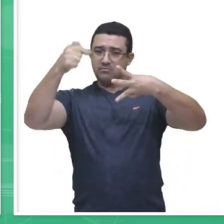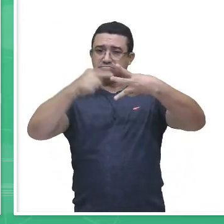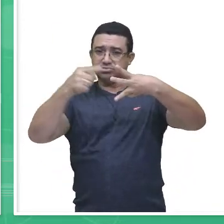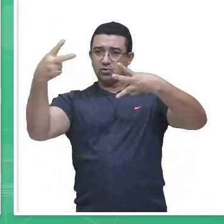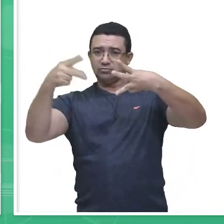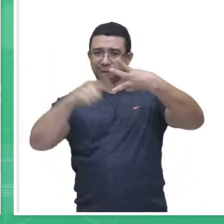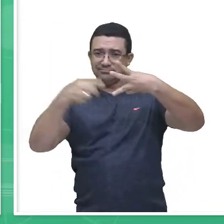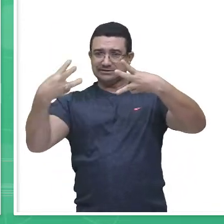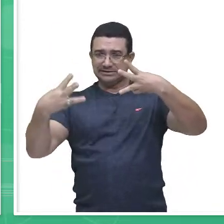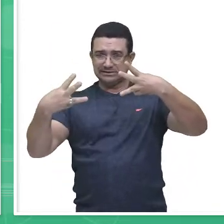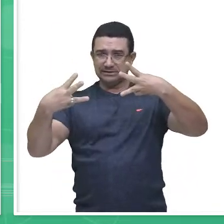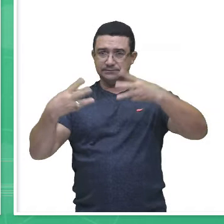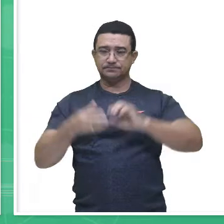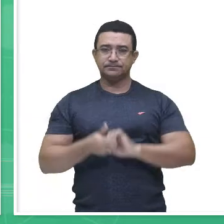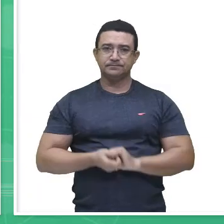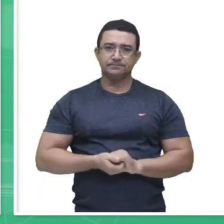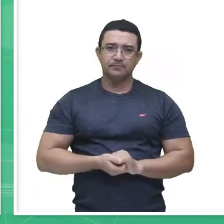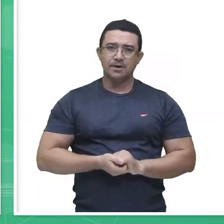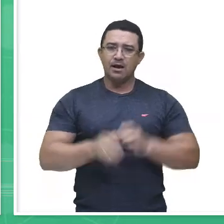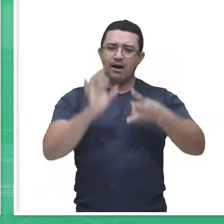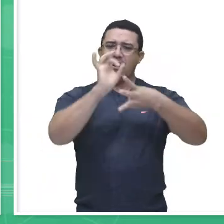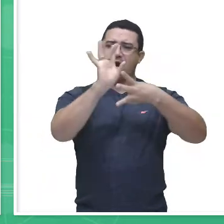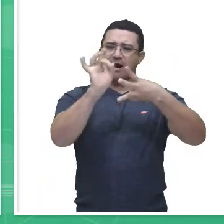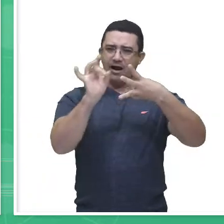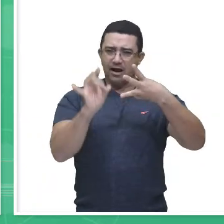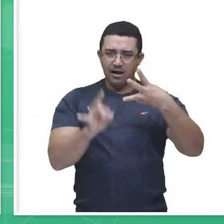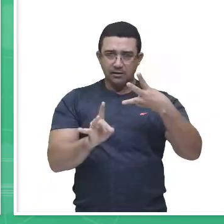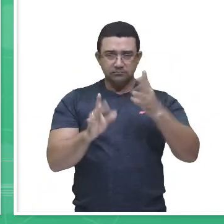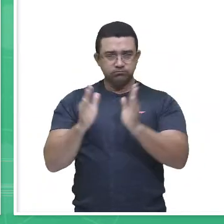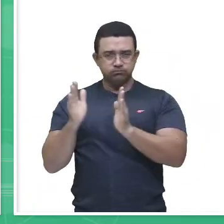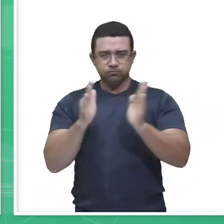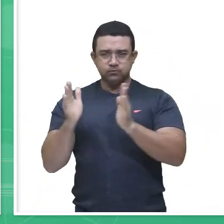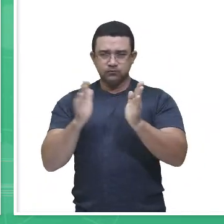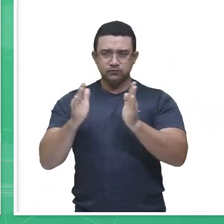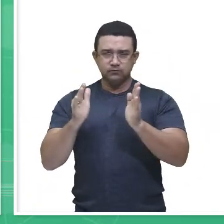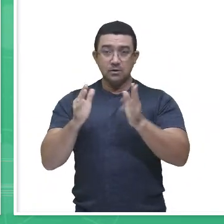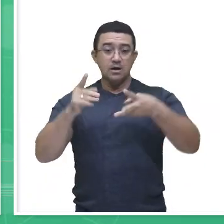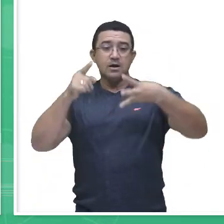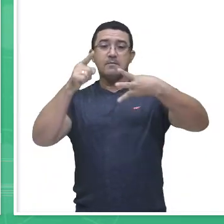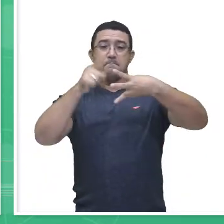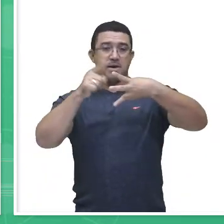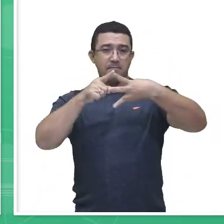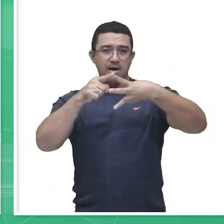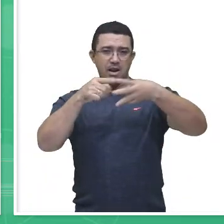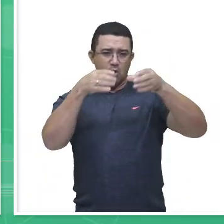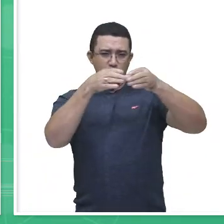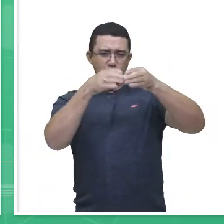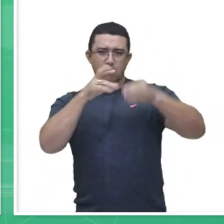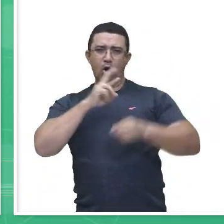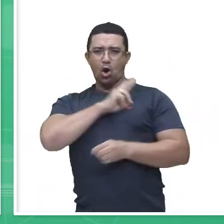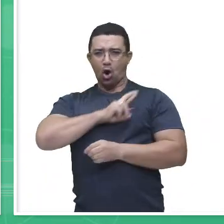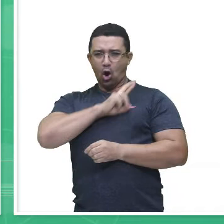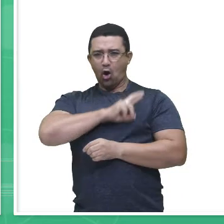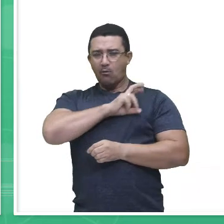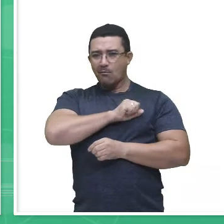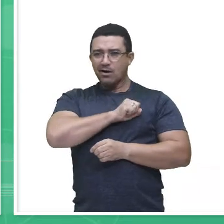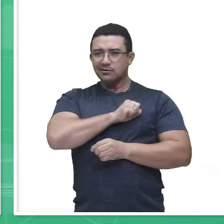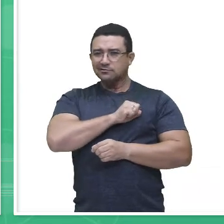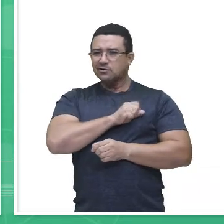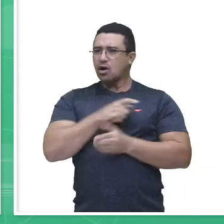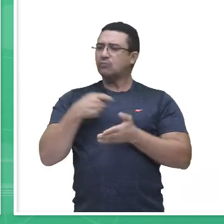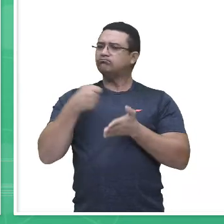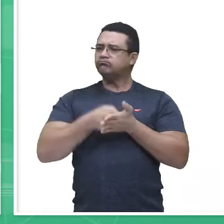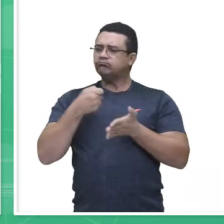terceira. Observando cada uma dessas fases, a primeira geração romântica ela tem um forte apelo nacionalista